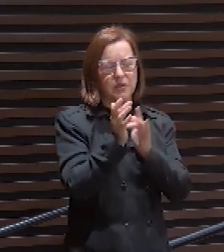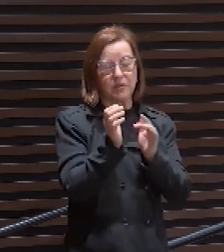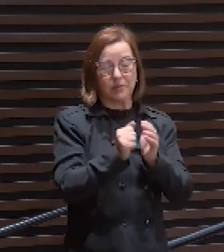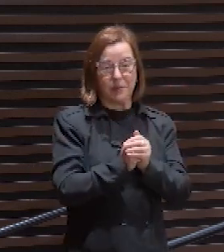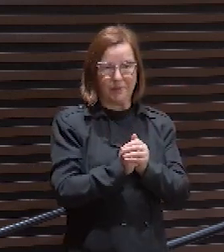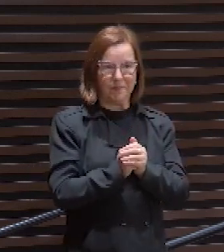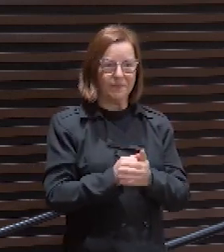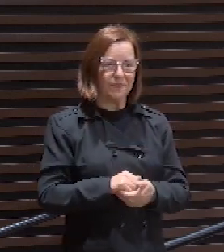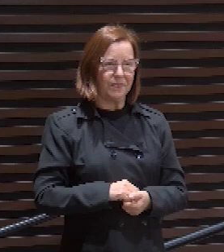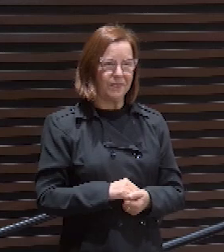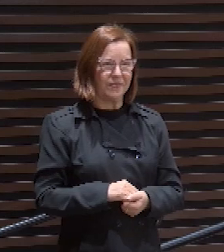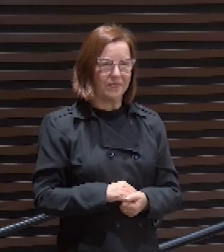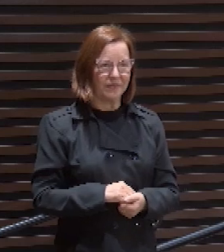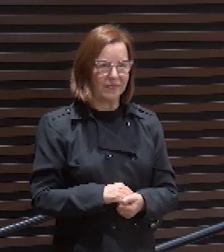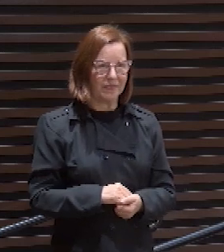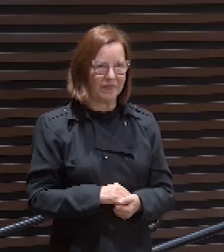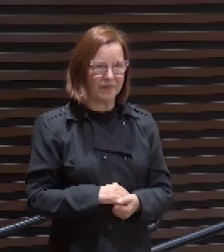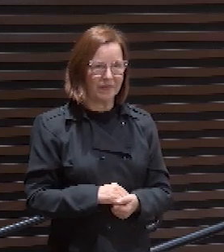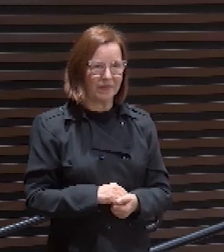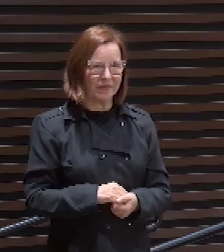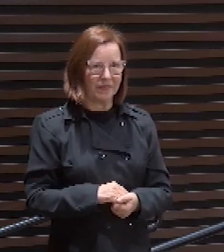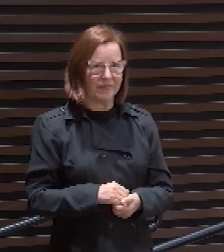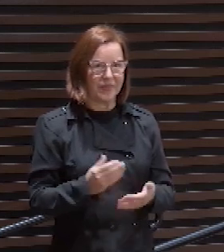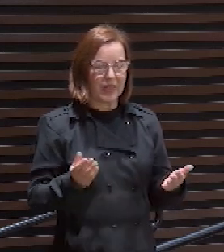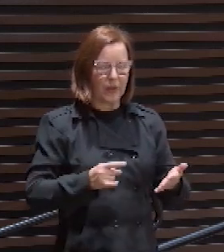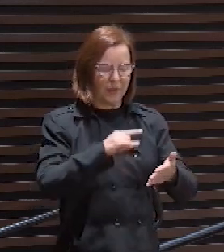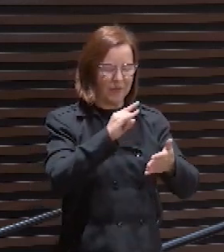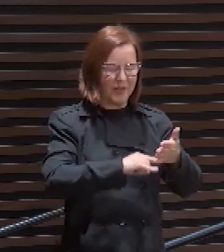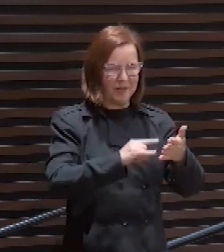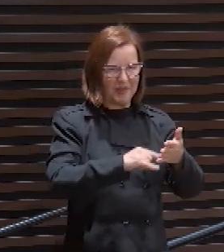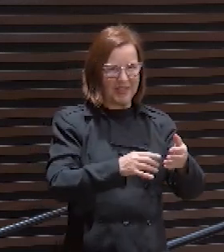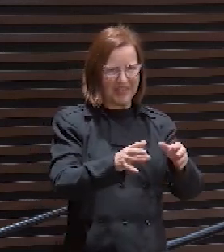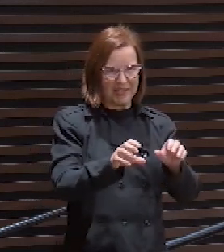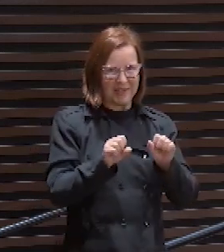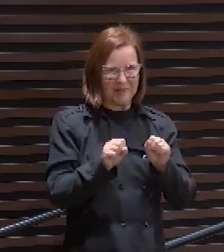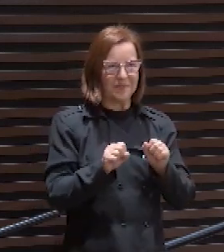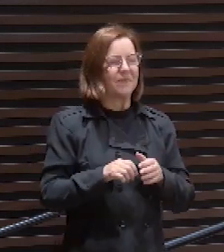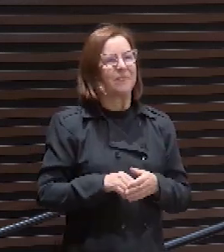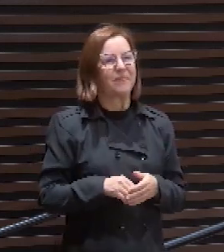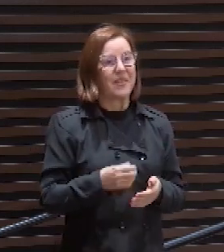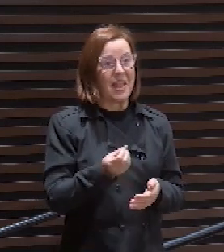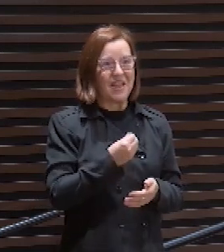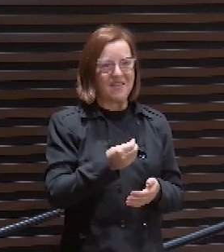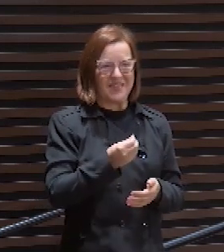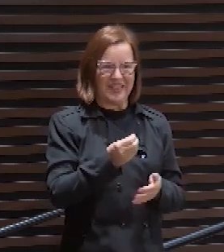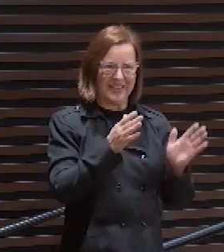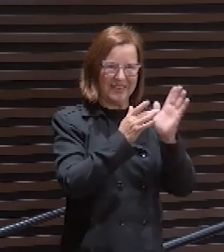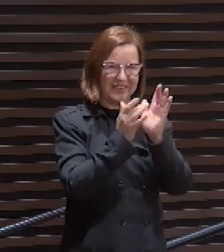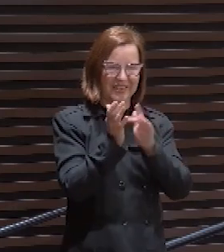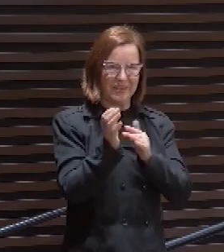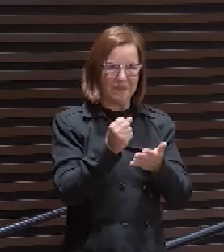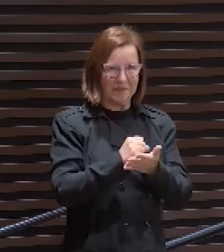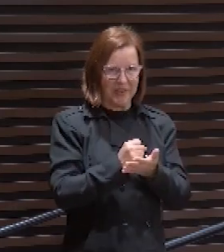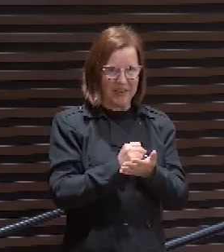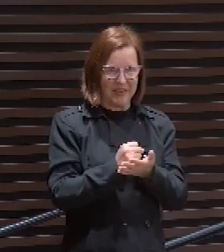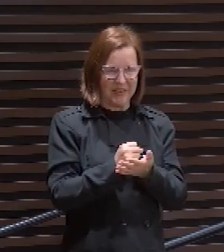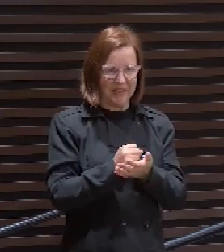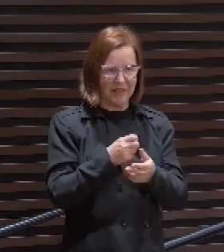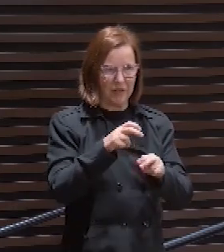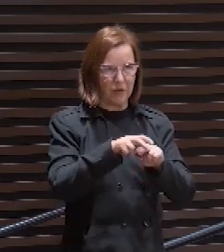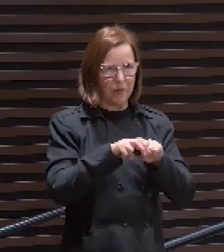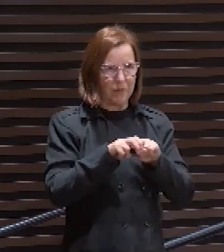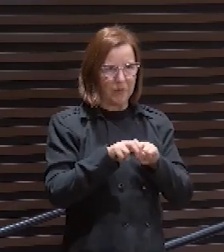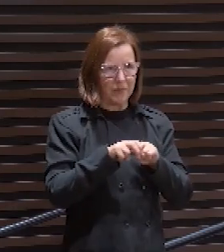irmãos. Vamos pegar agora o boletim. A vida de Jesus foi marcada por